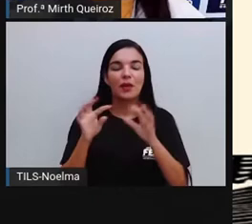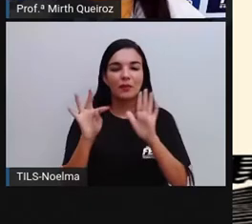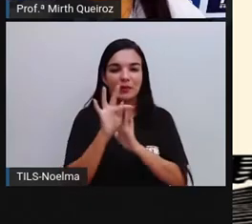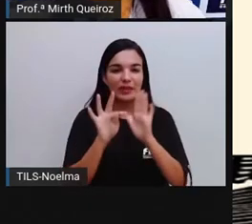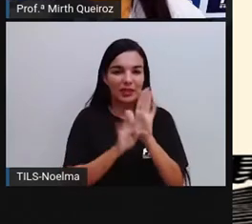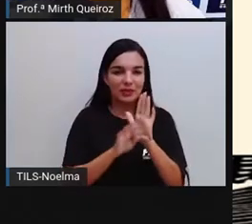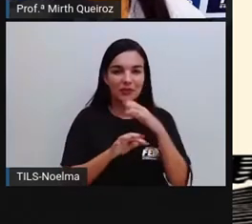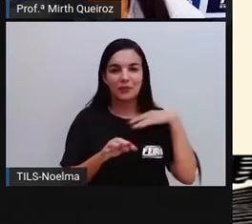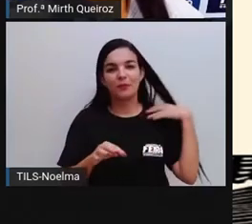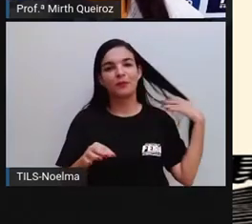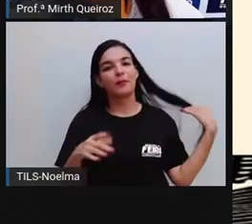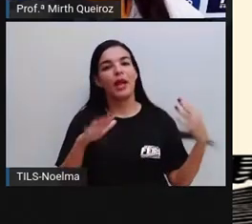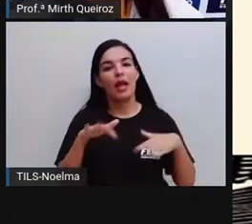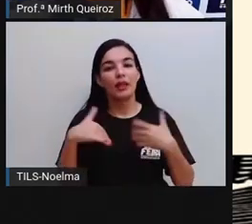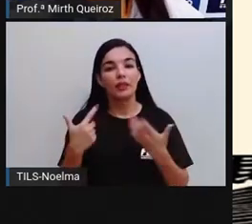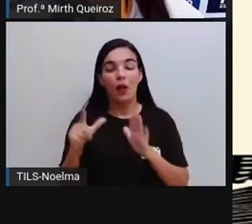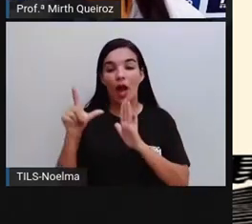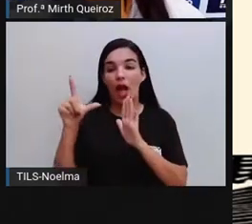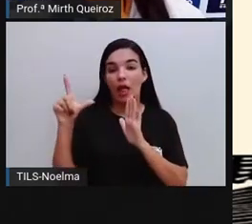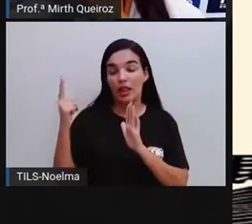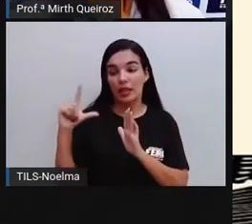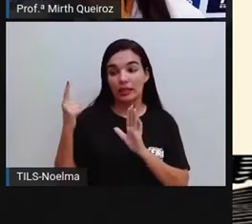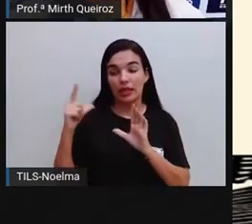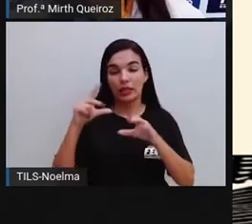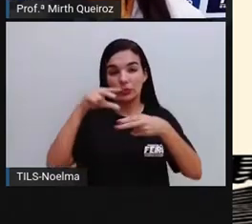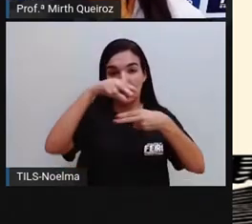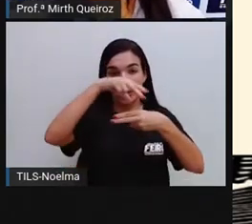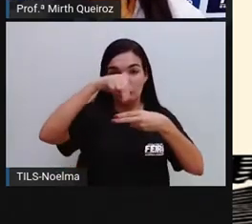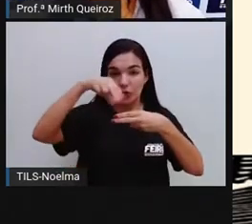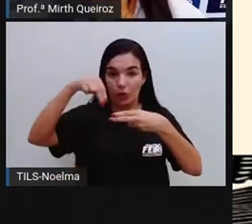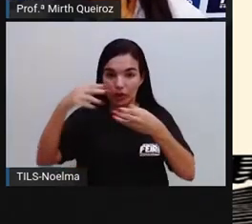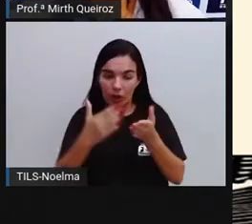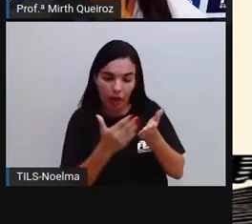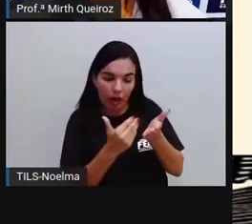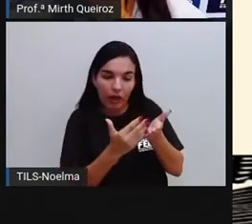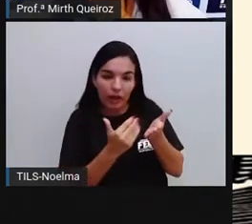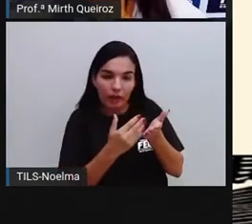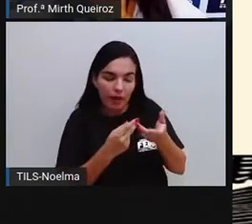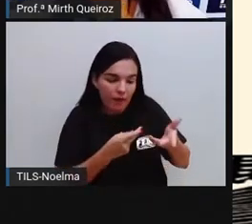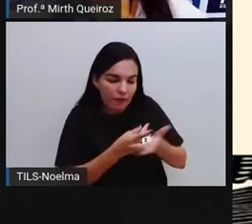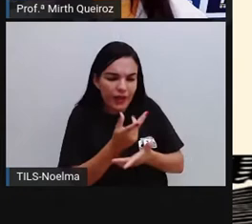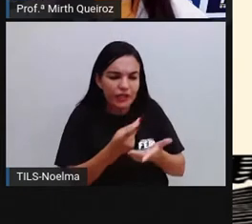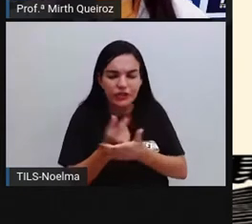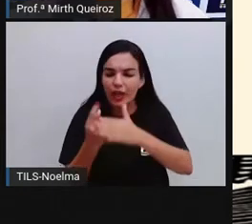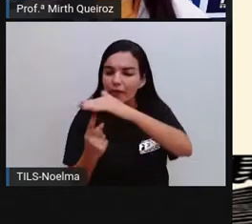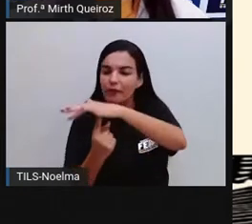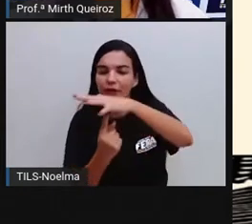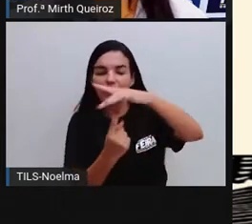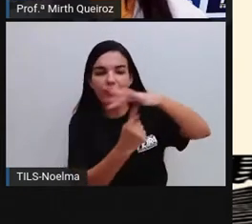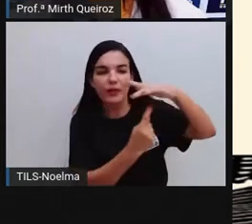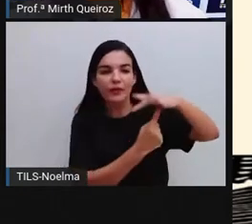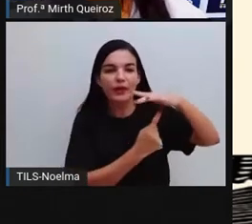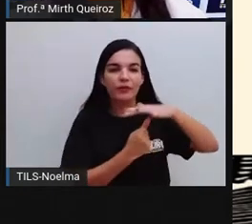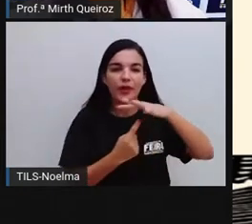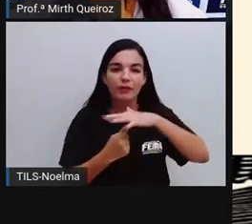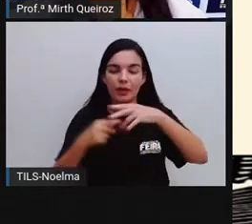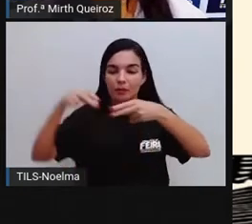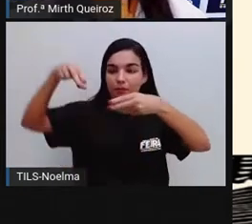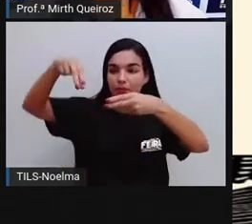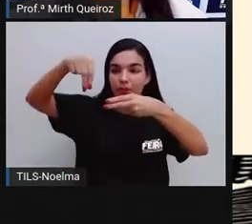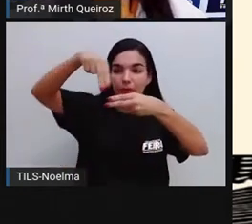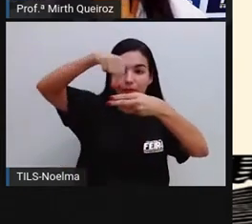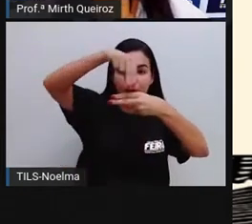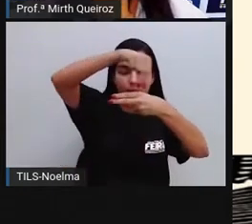texto. A literatura de cordel, então, os folhetos de cordel eram vendidos nas feiras, pendurados no cordão, falando